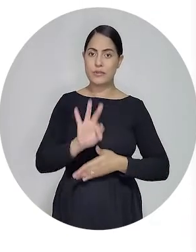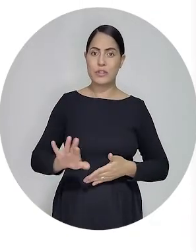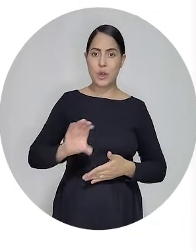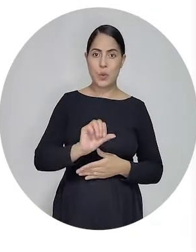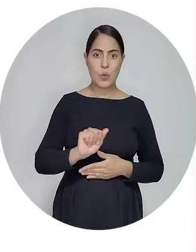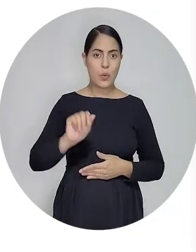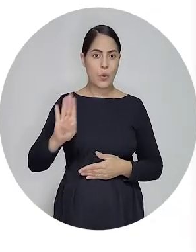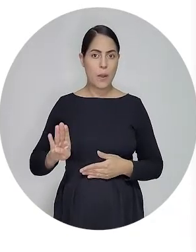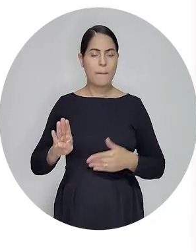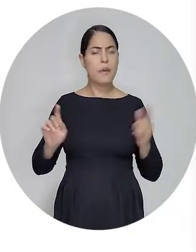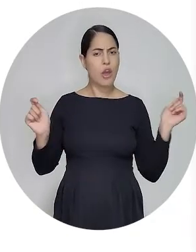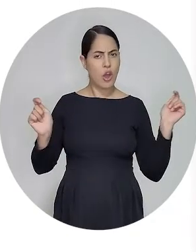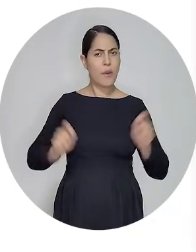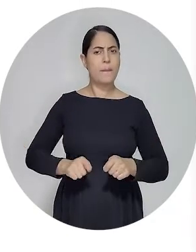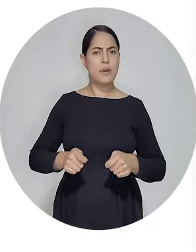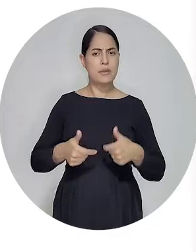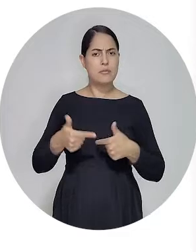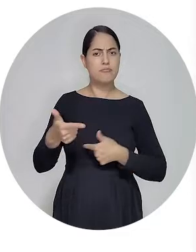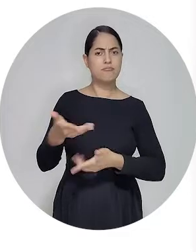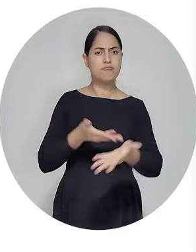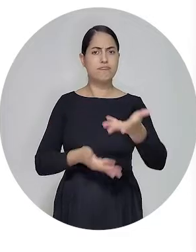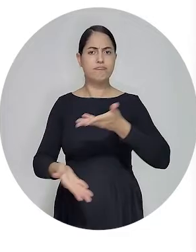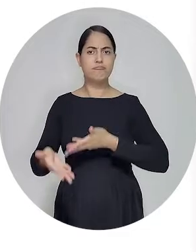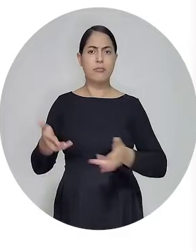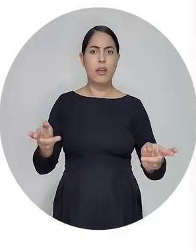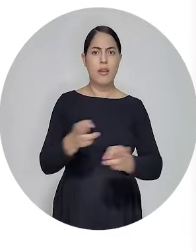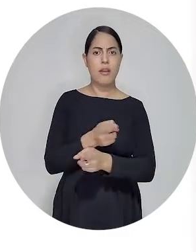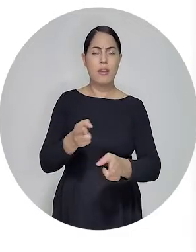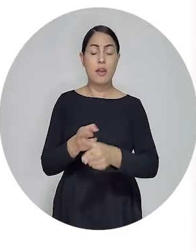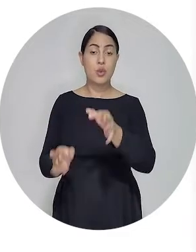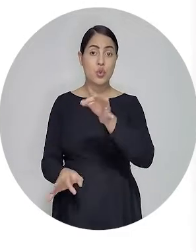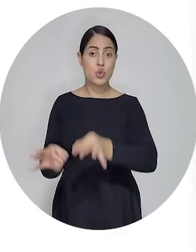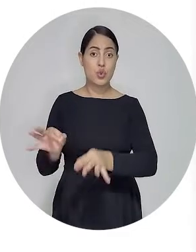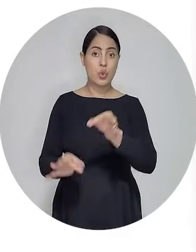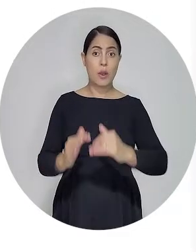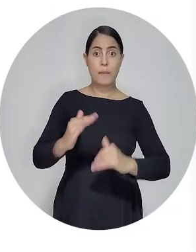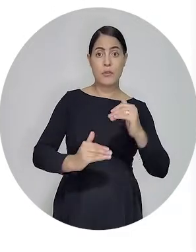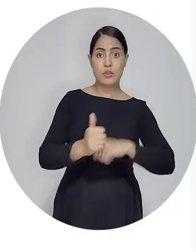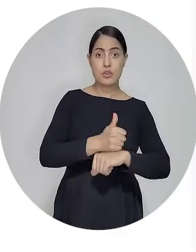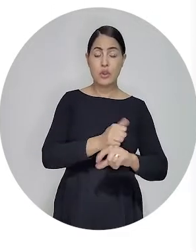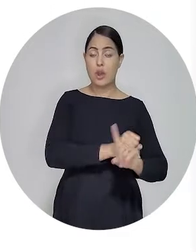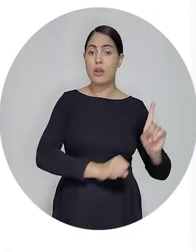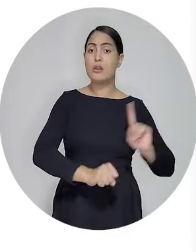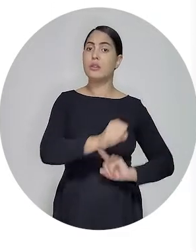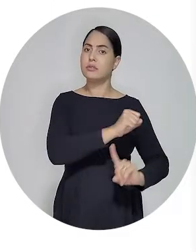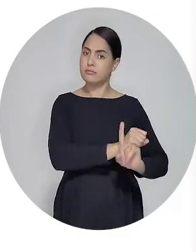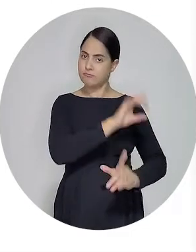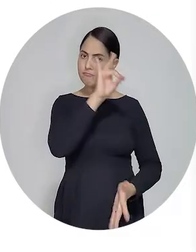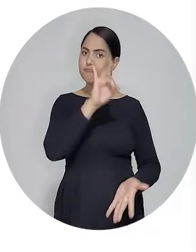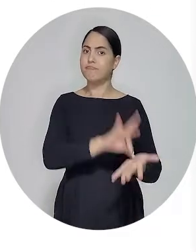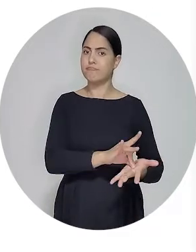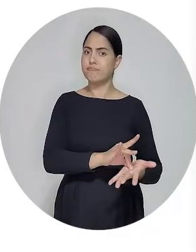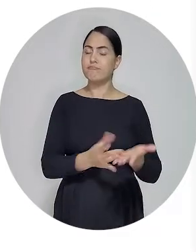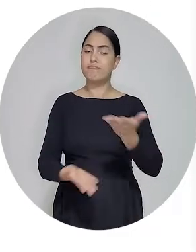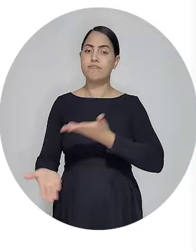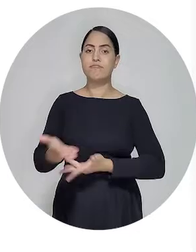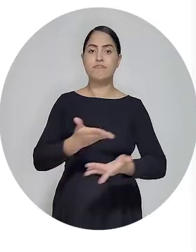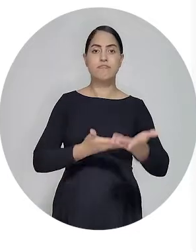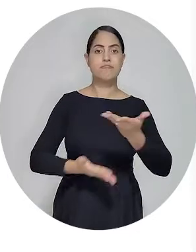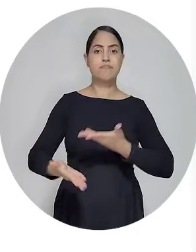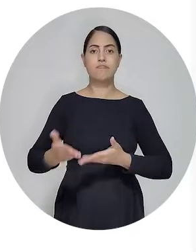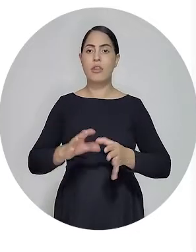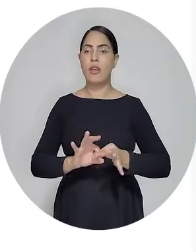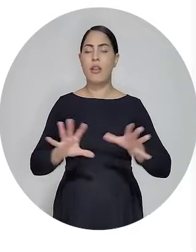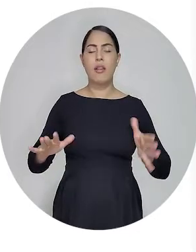ao CFOAB a competência para fiscalizar e acompanhar a relação jurídica mantida entre profissionais e sociedades. Além